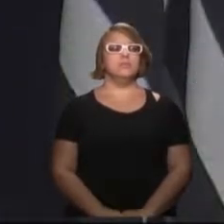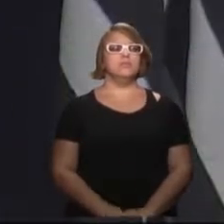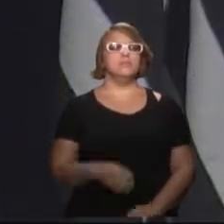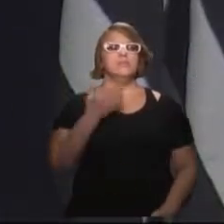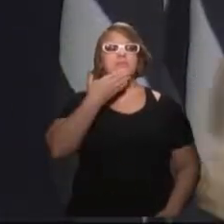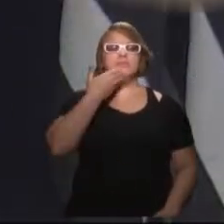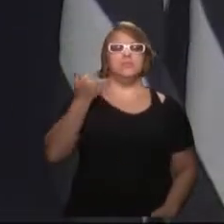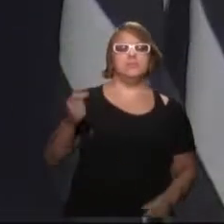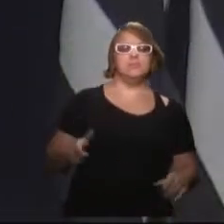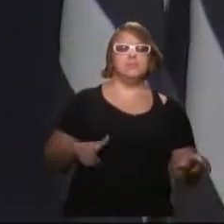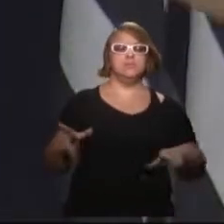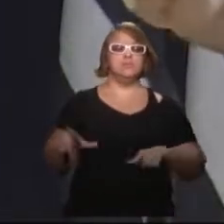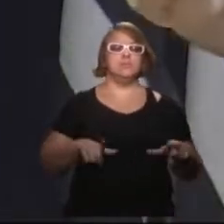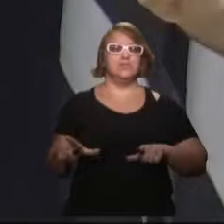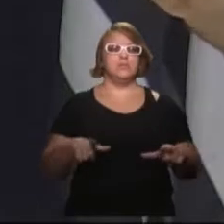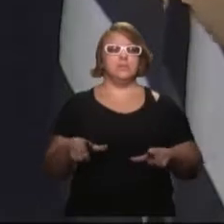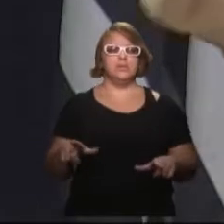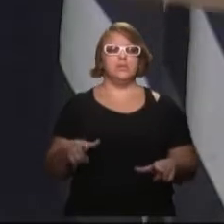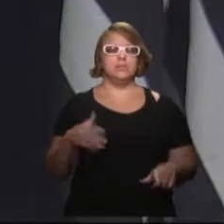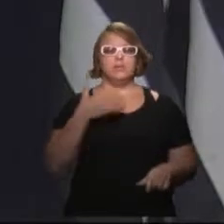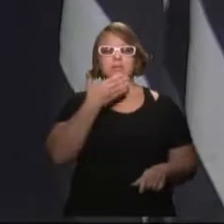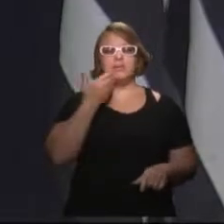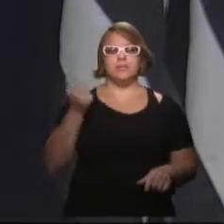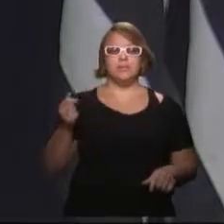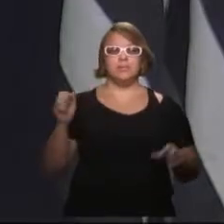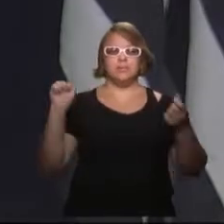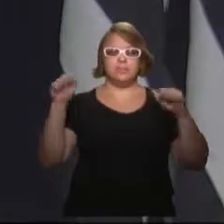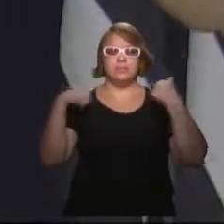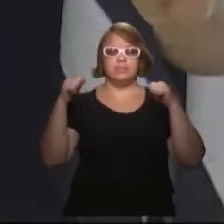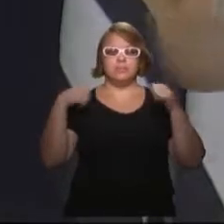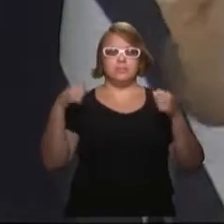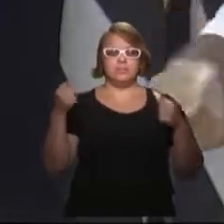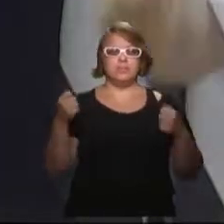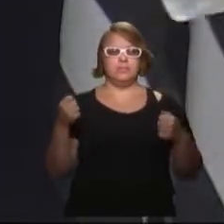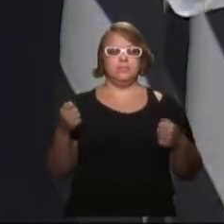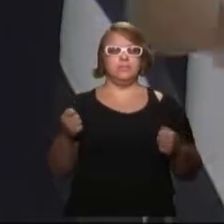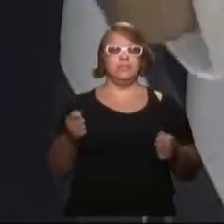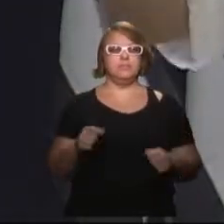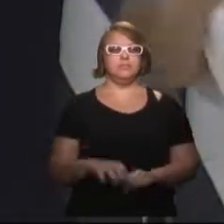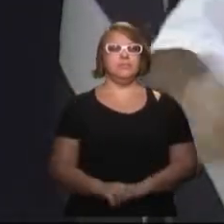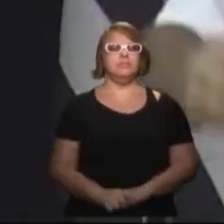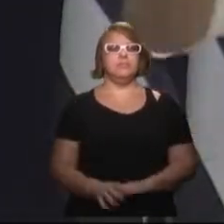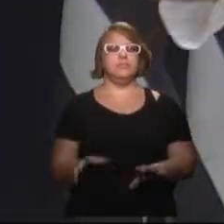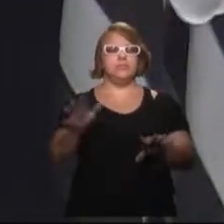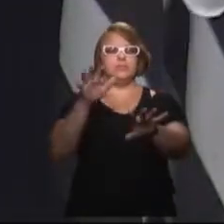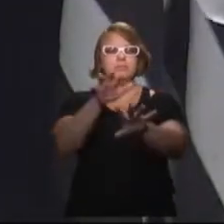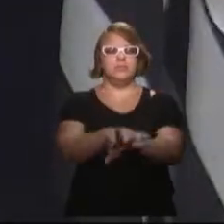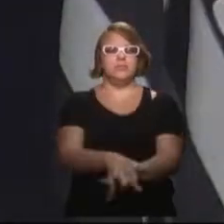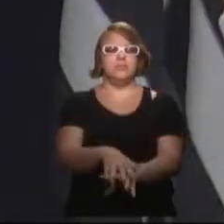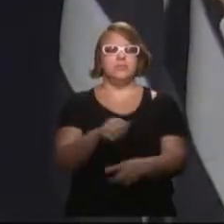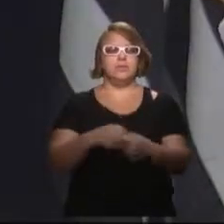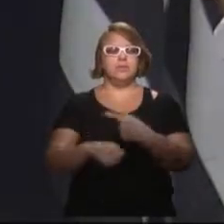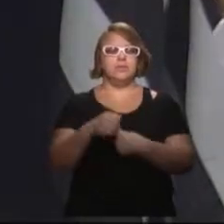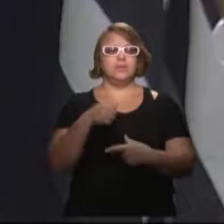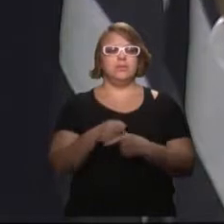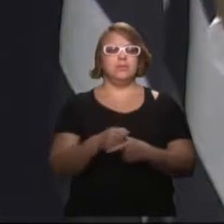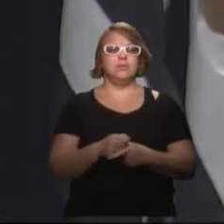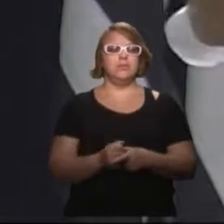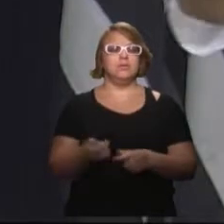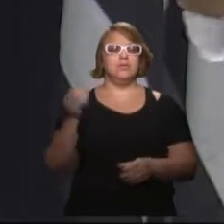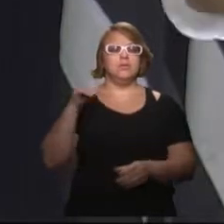porque eu entendo sim que a inclusão social é manter os trabalhadores, que gera emprego e renda. Eu votarei